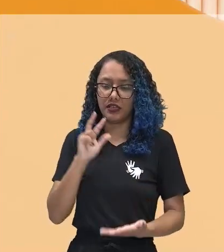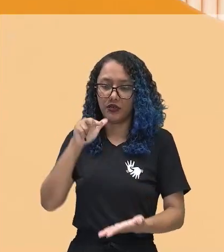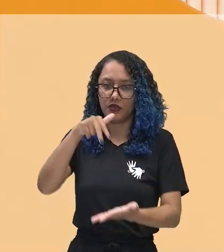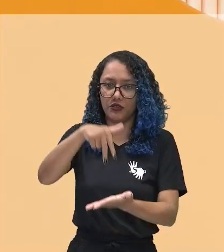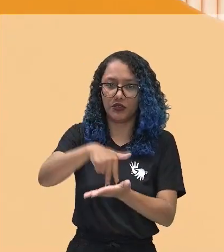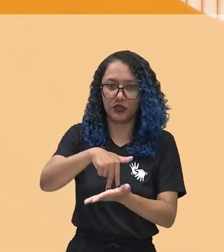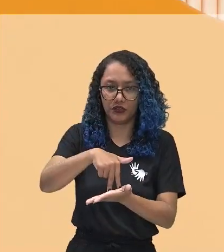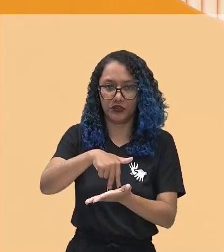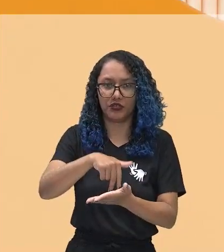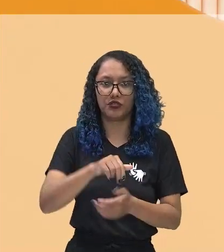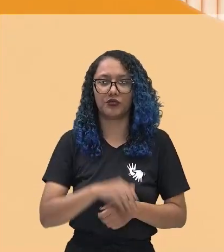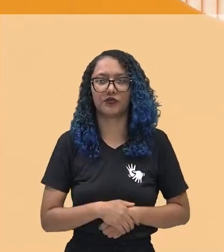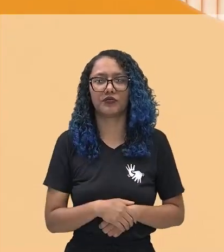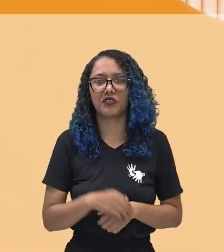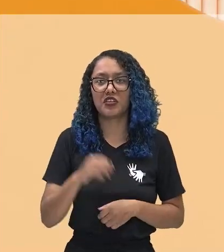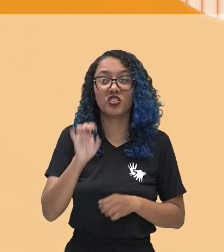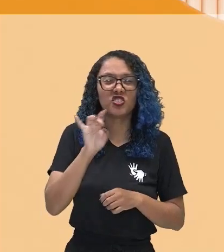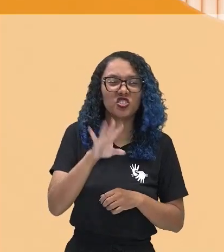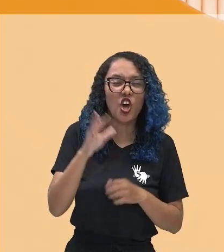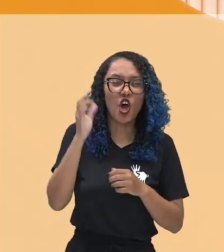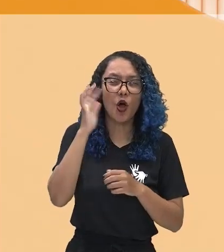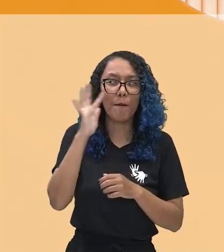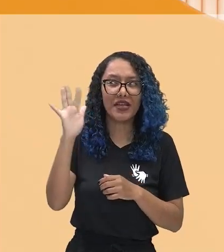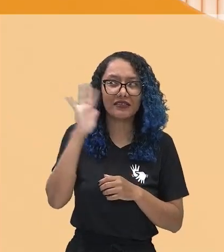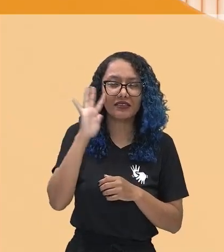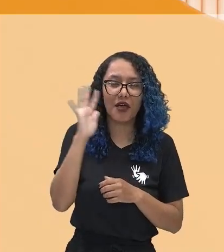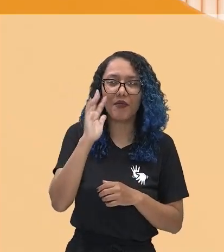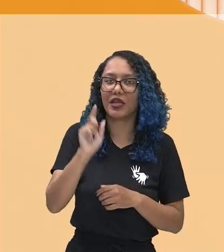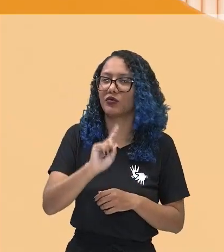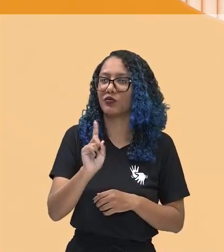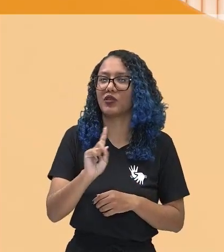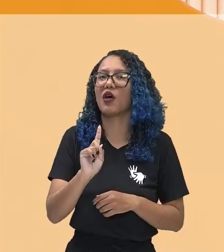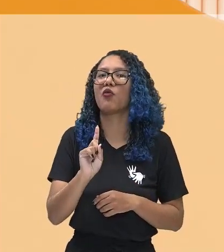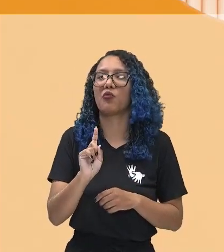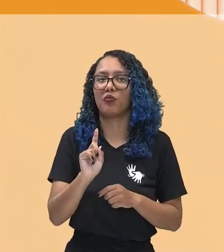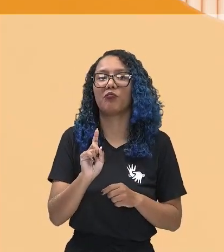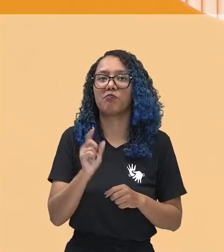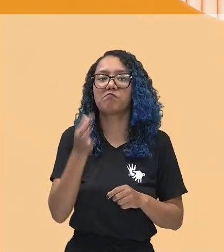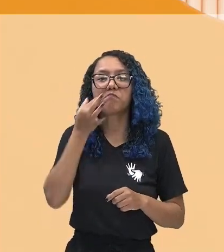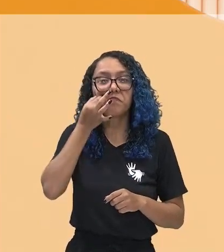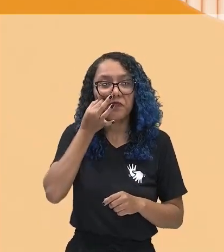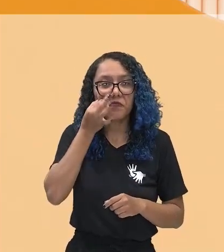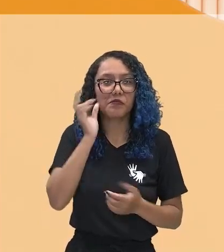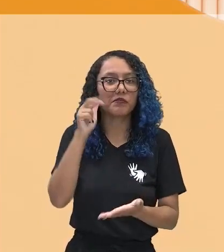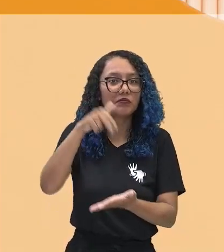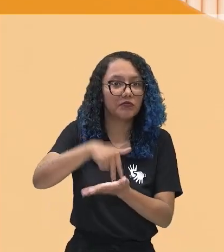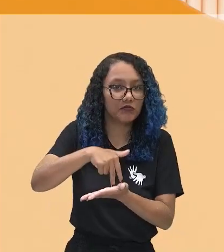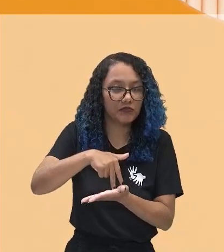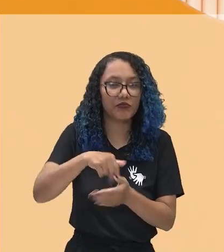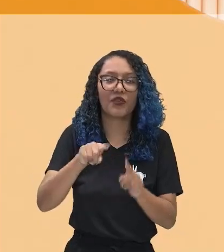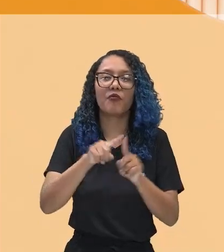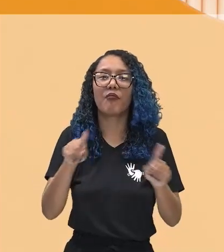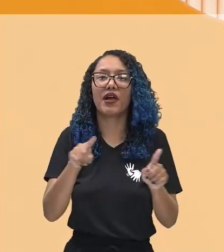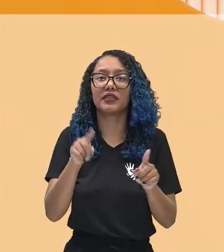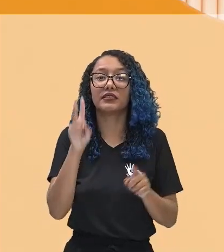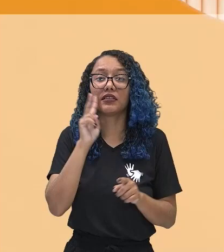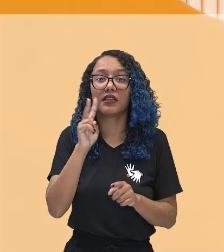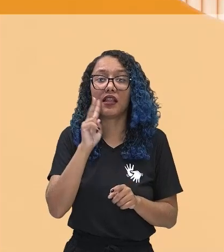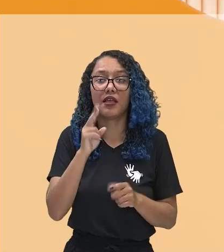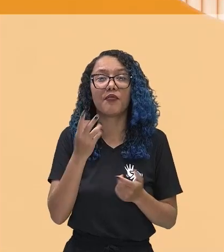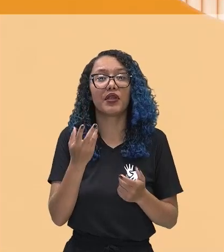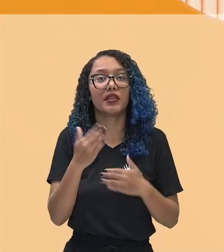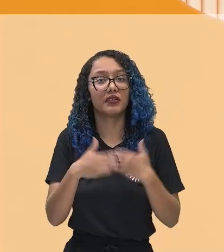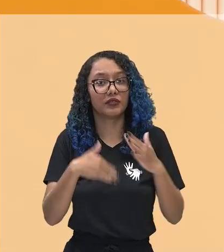algo abstrato. Perfeito? Então, ou seja, eu existo, tá? Mas sempre lembrando nesse processo do